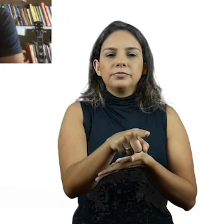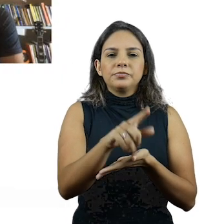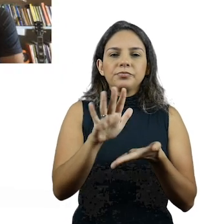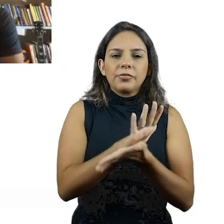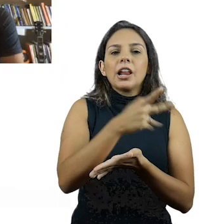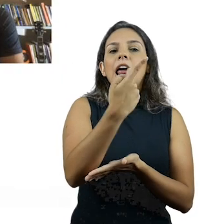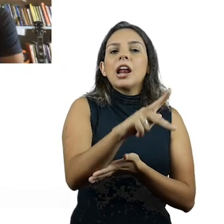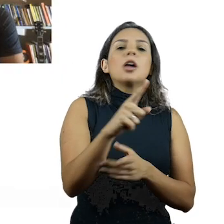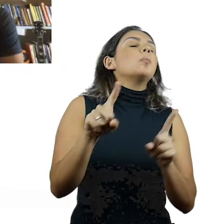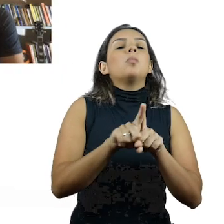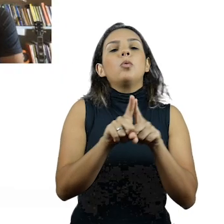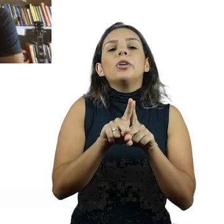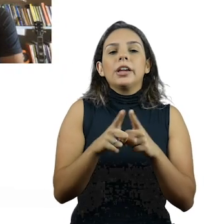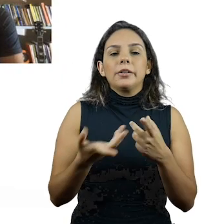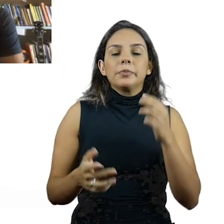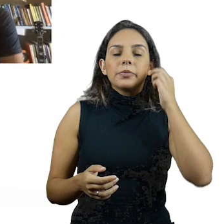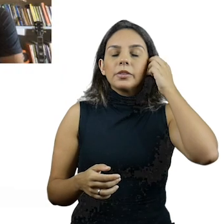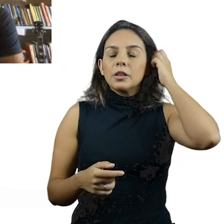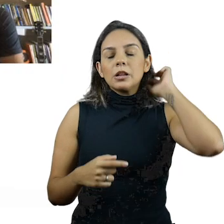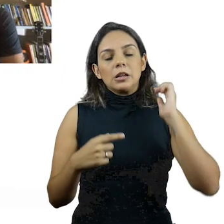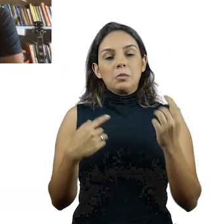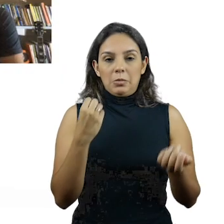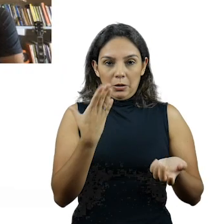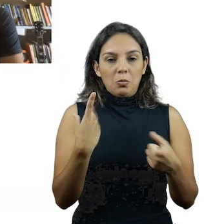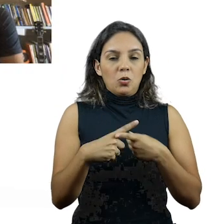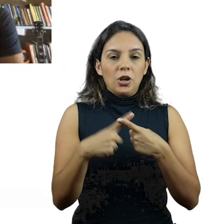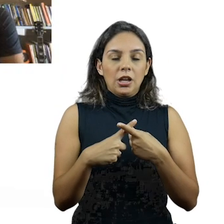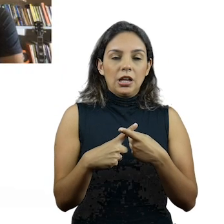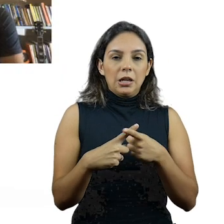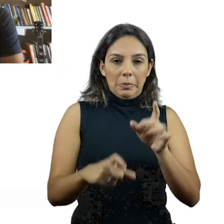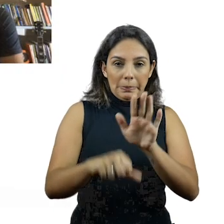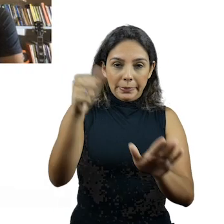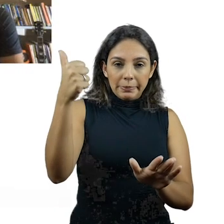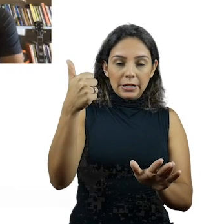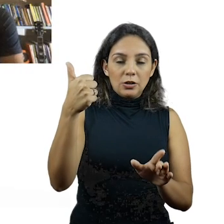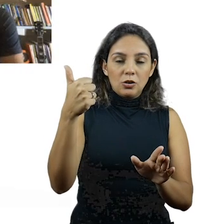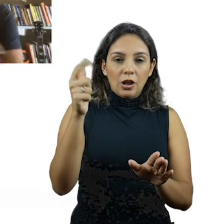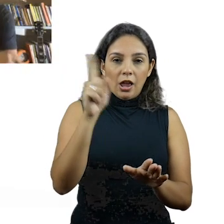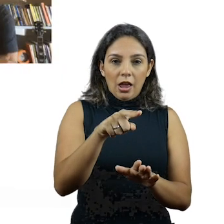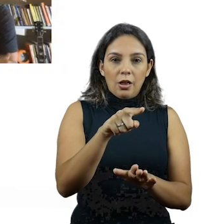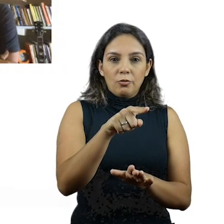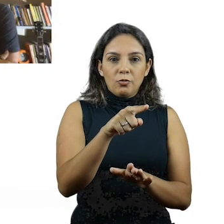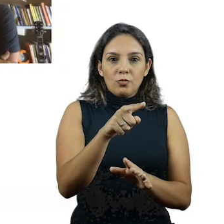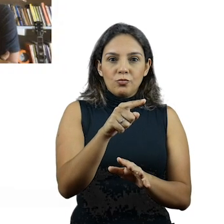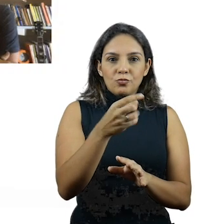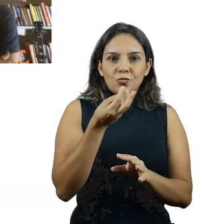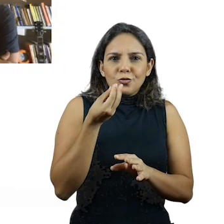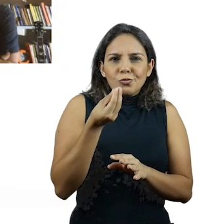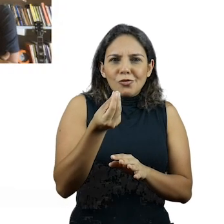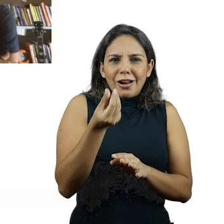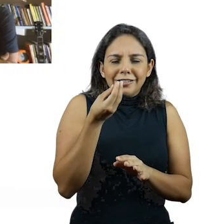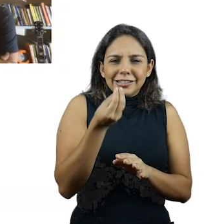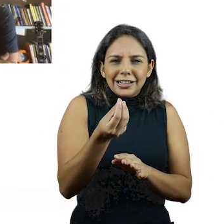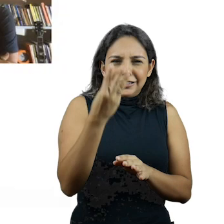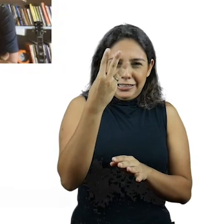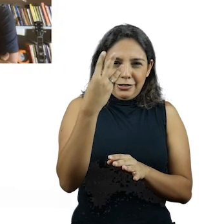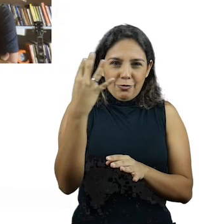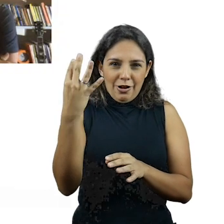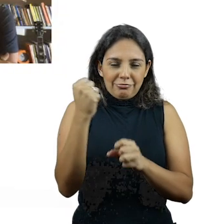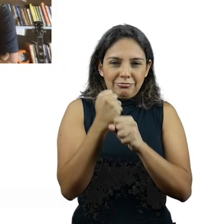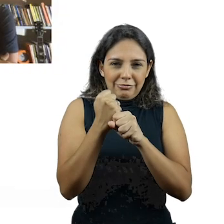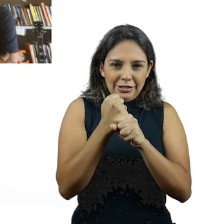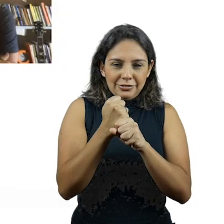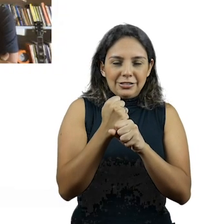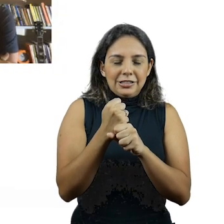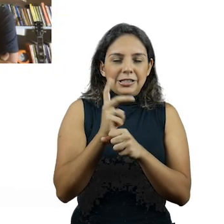Araxá, para participar? Bem, obviamente o primeiro motivo é qualidade. Há 34 anos, o Sempre um Papo se pauta